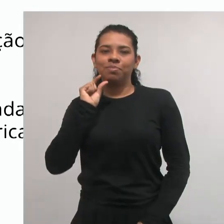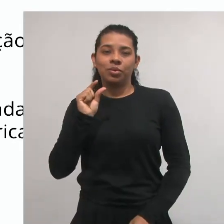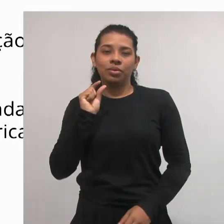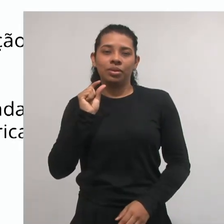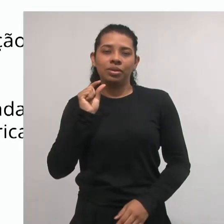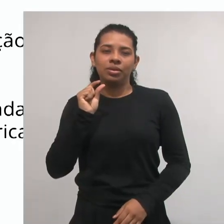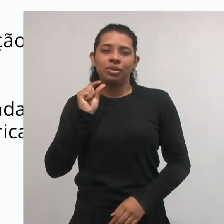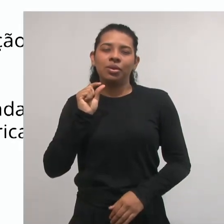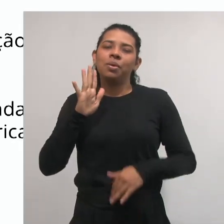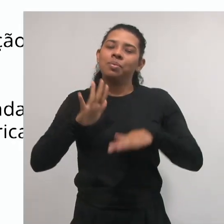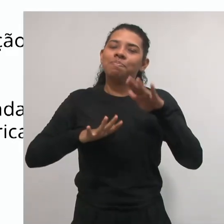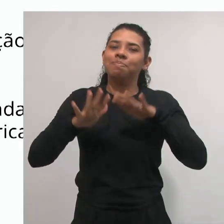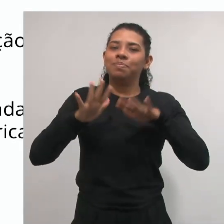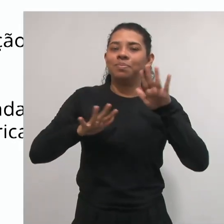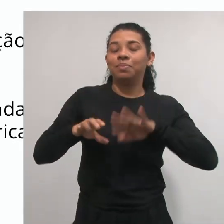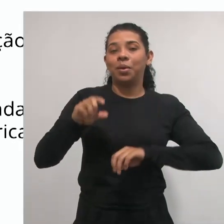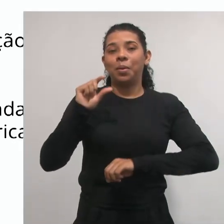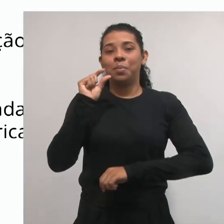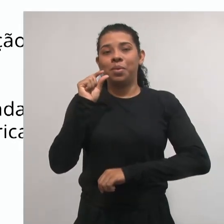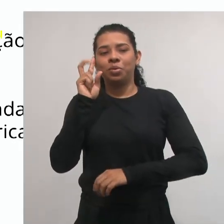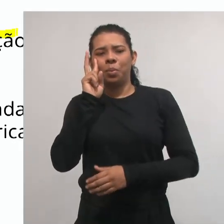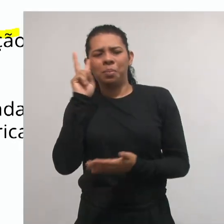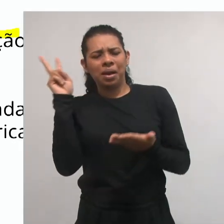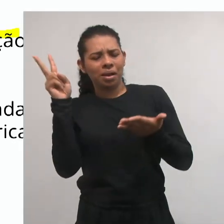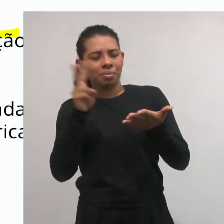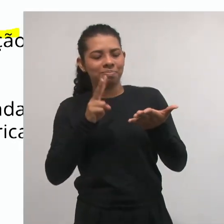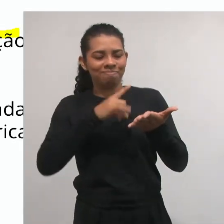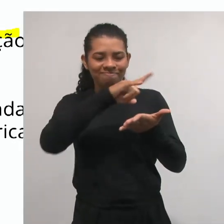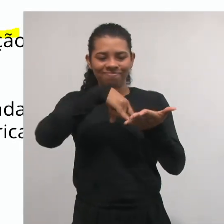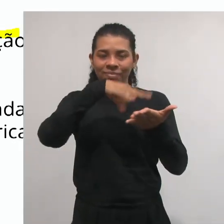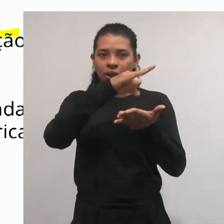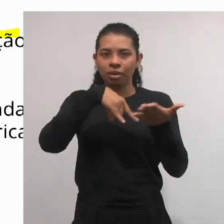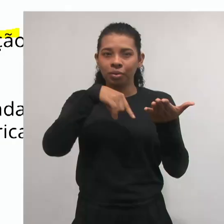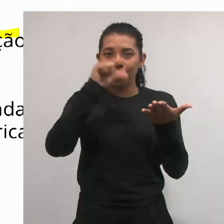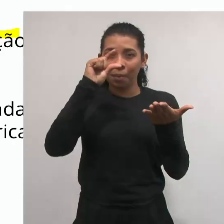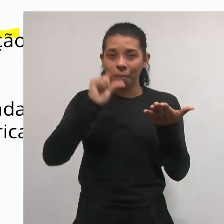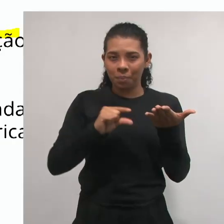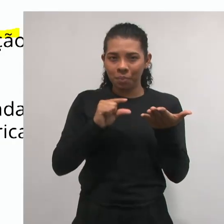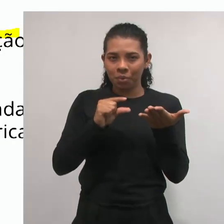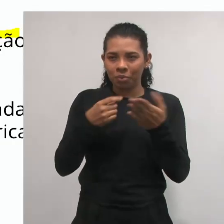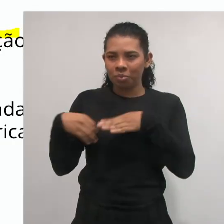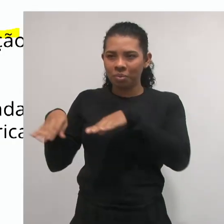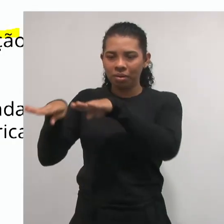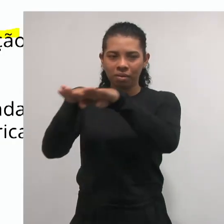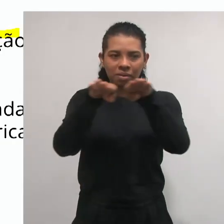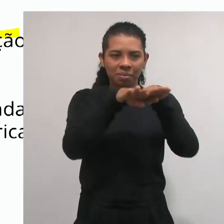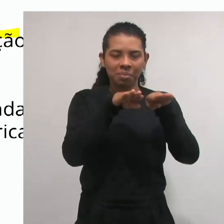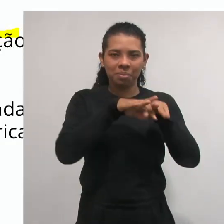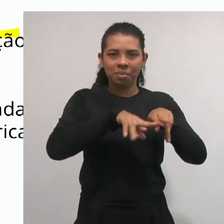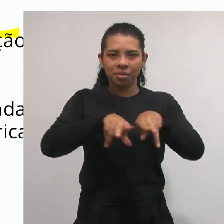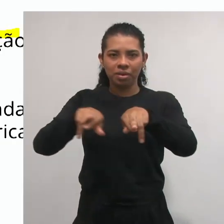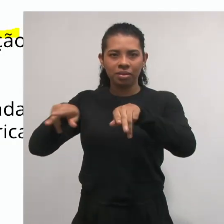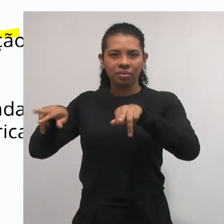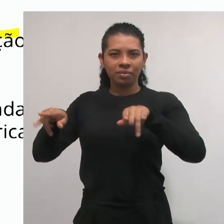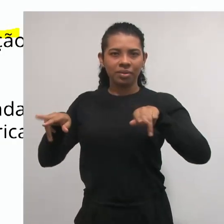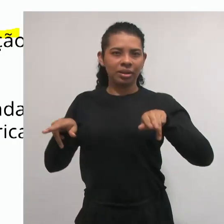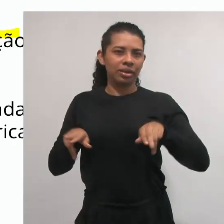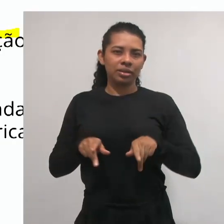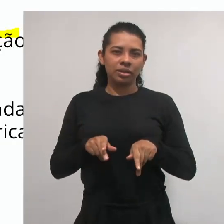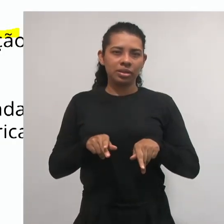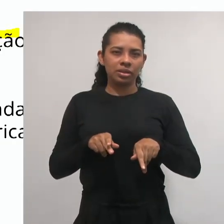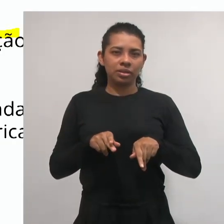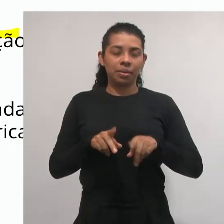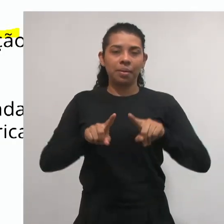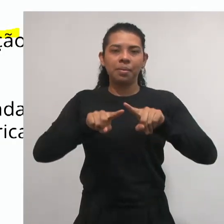na maioria das vezes, são a negação da diversidade social e racial e dos valores